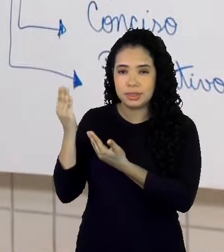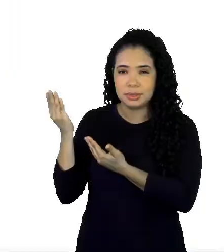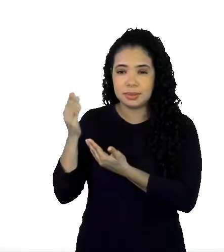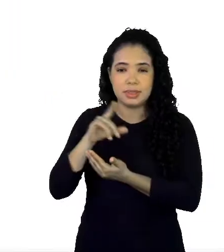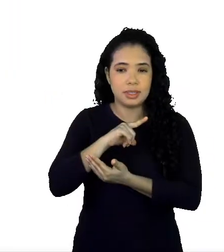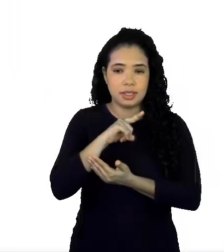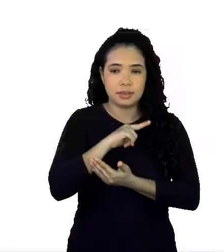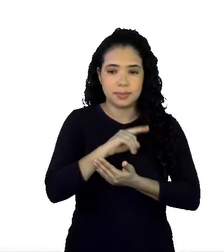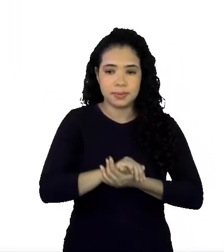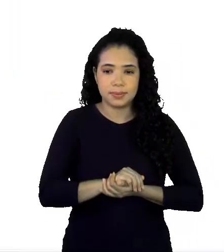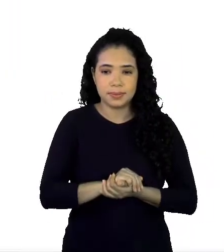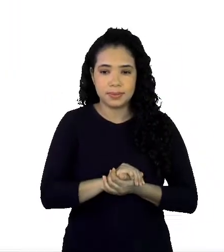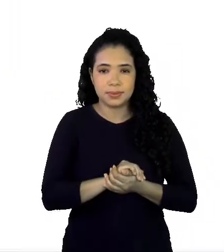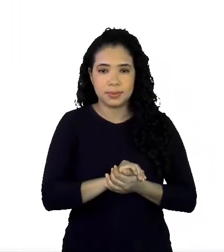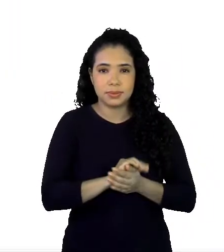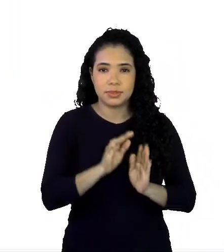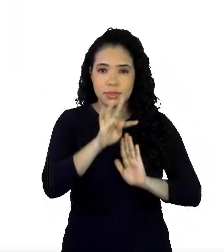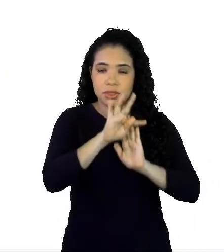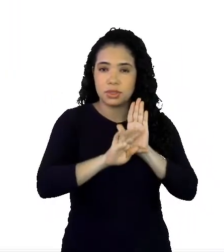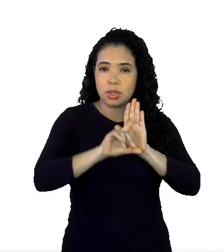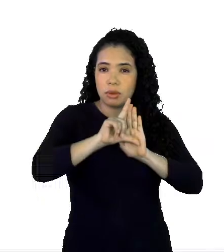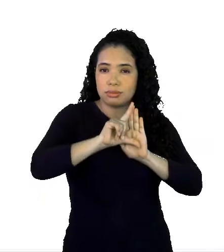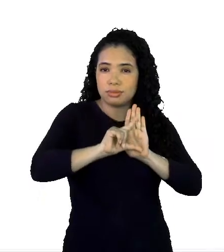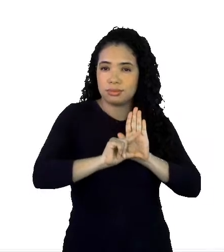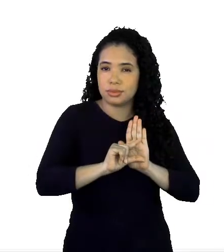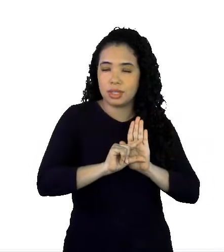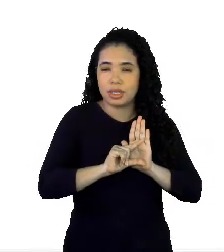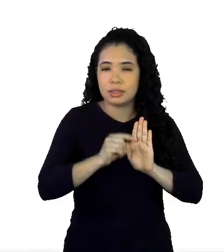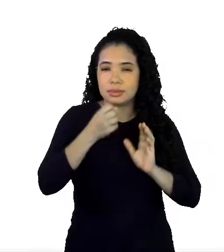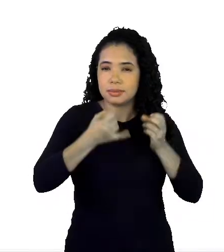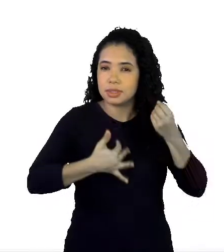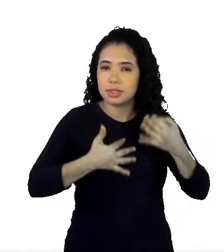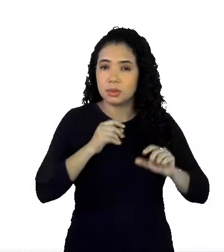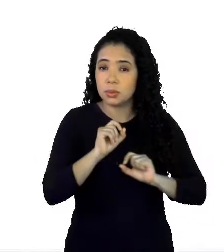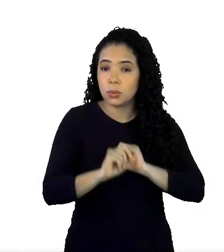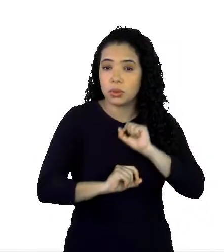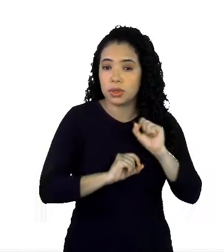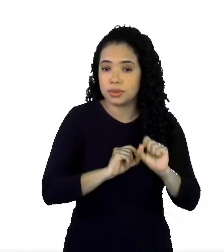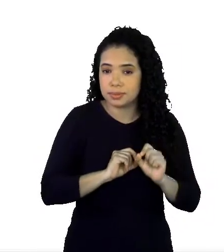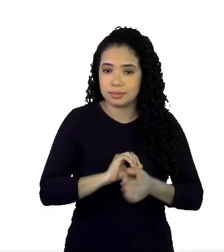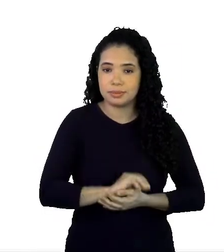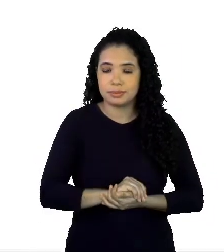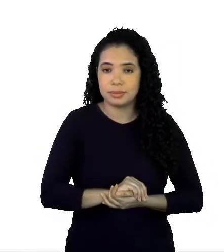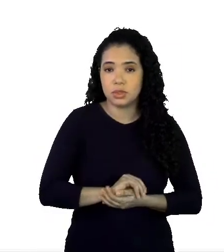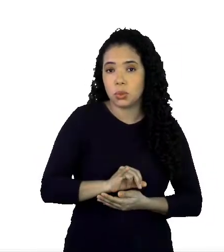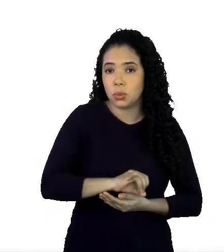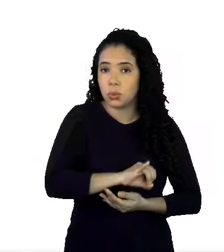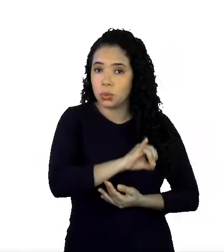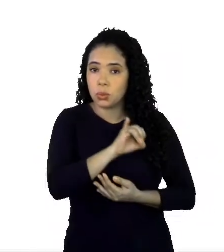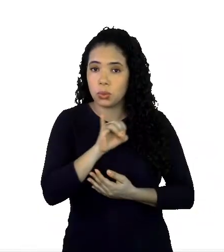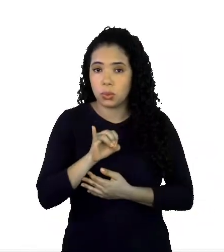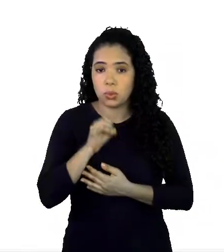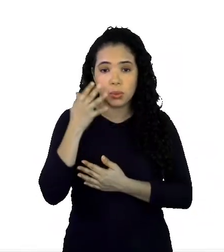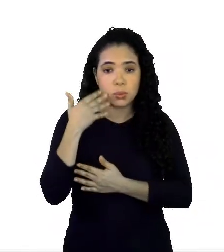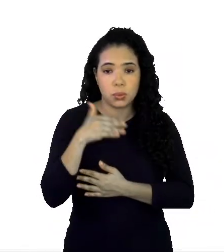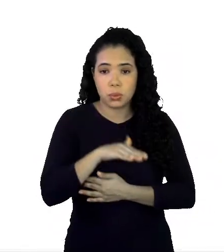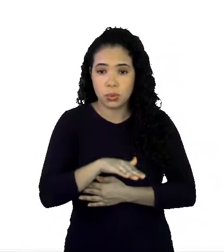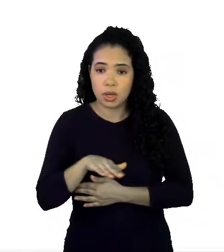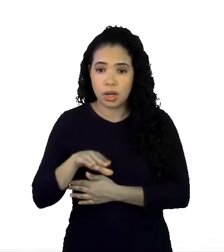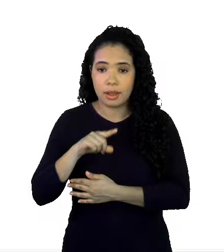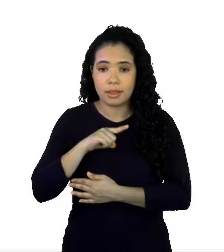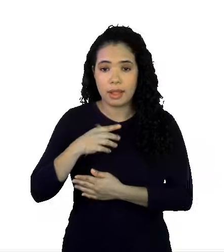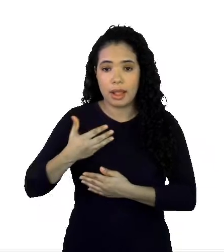aqui um mini-conto. Então, vamos ver o que esse mini-conto diz? Olha aí. Oi. Na infância, ele teve